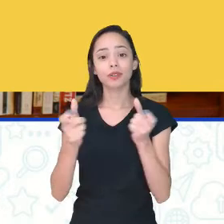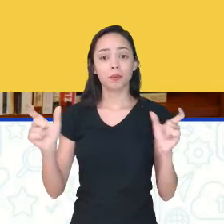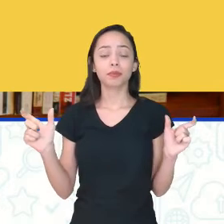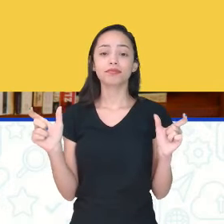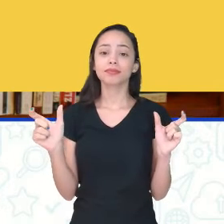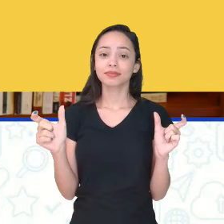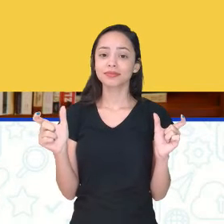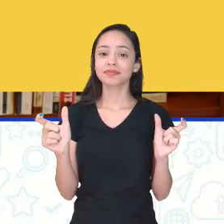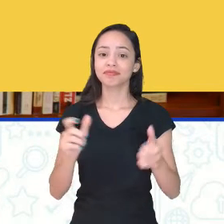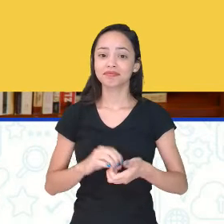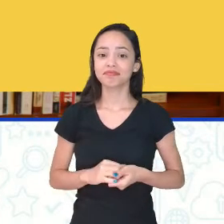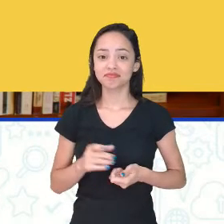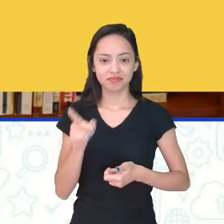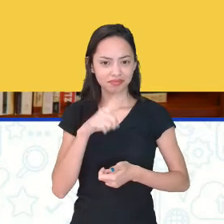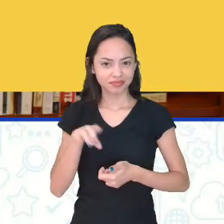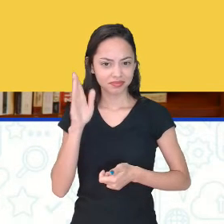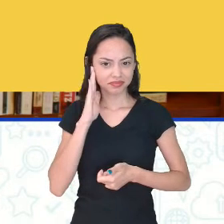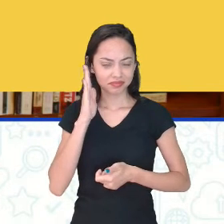gramaticais.